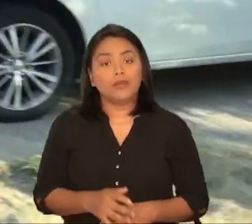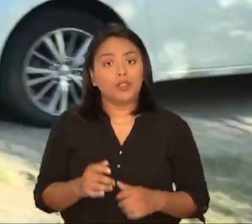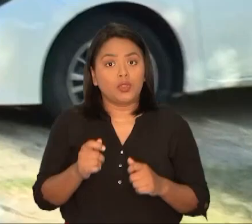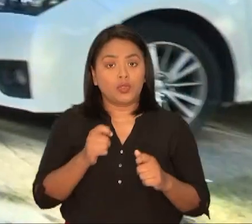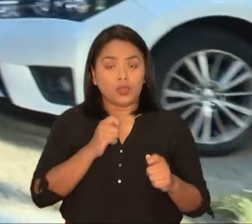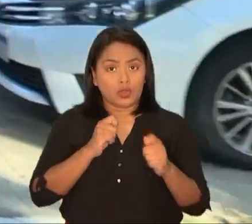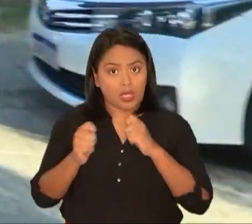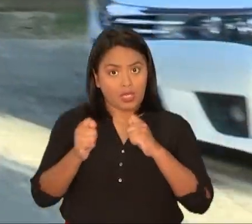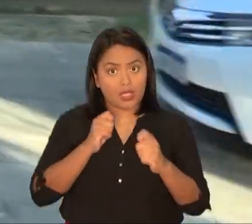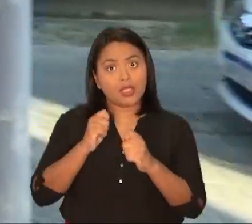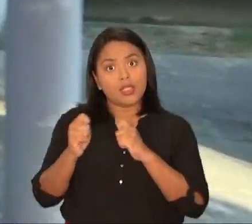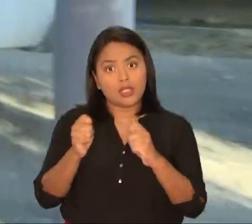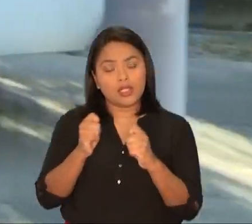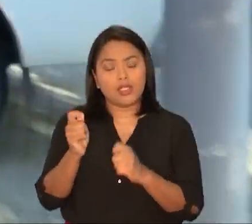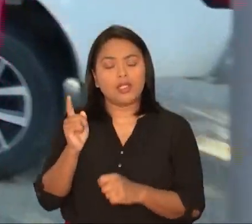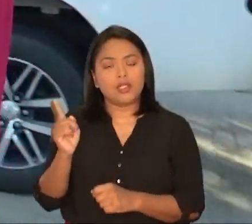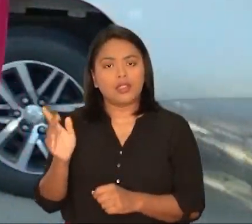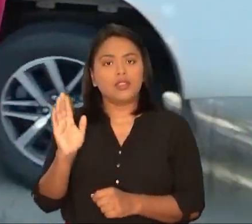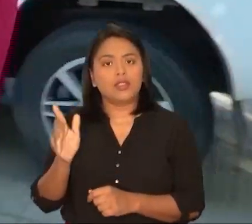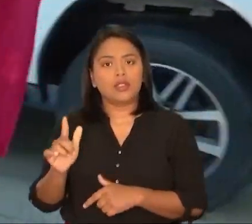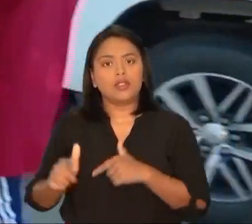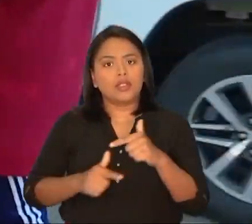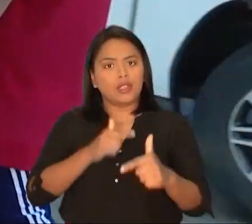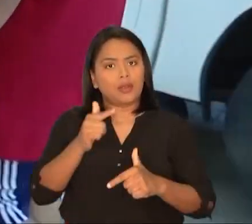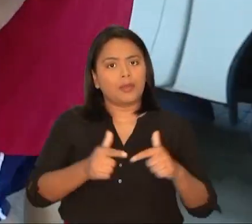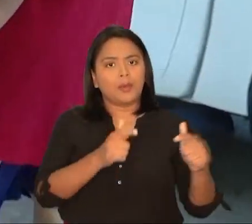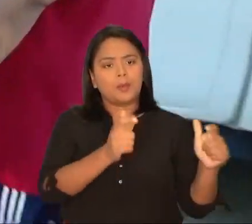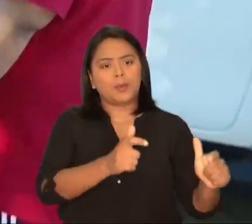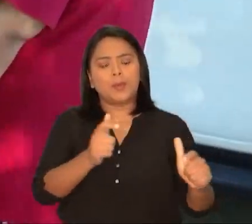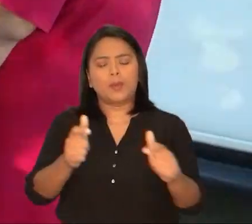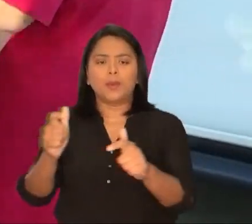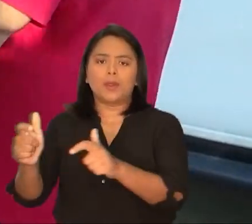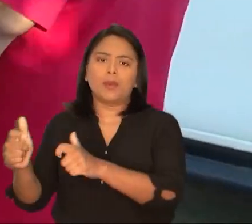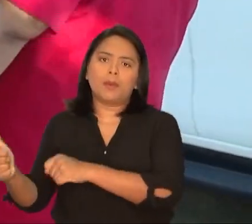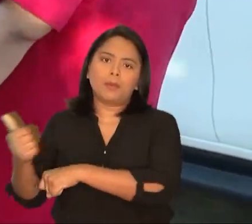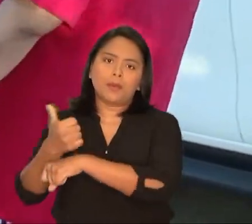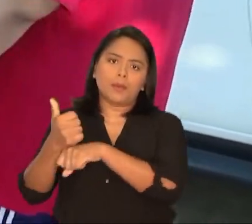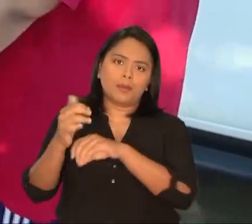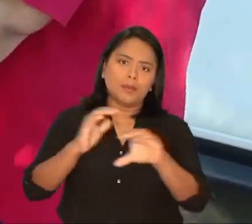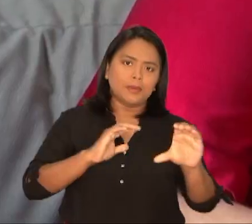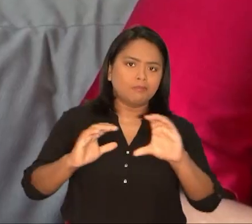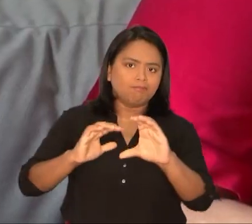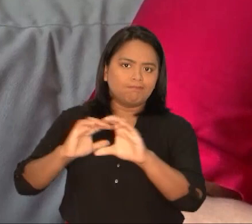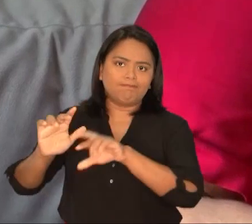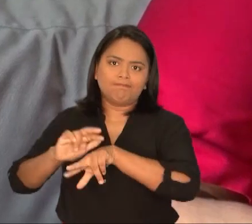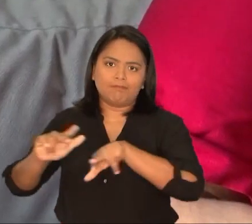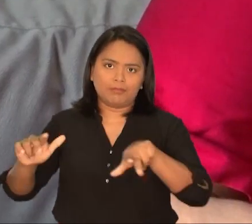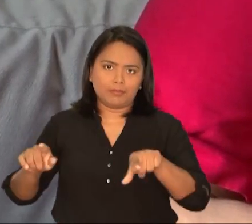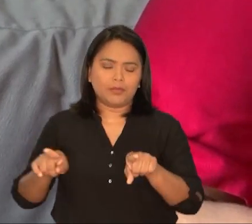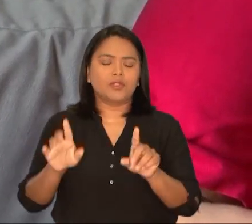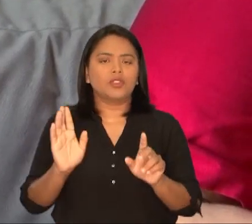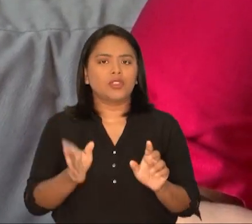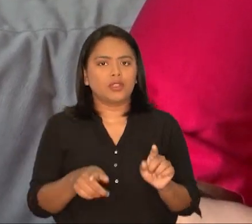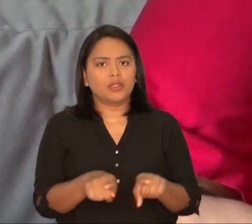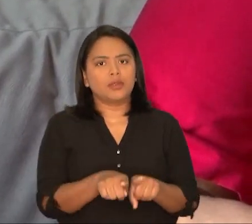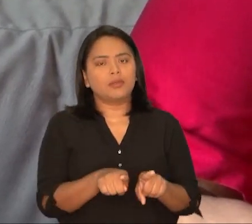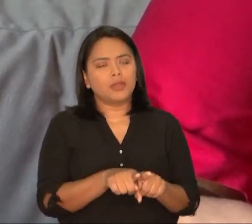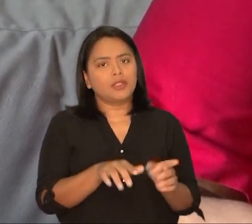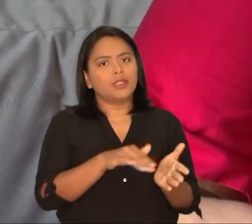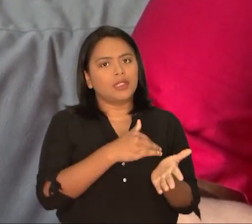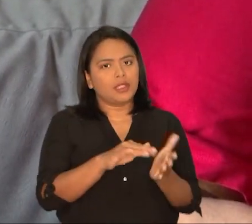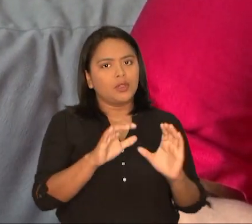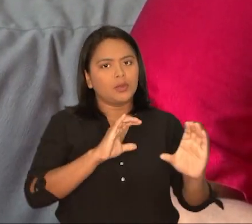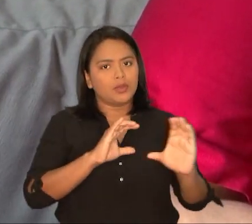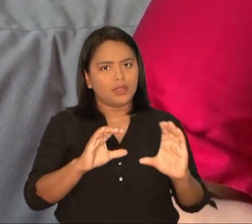Jornalista, Carla Pinheiro já exerceu atividades em várias assessorias de imprensa de Roraima e chegou a ser secretária de comunicação da Prefeitura de